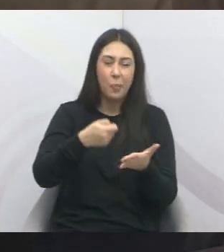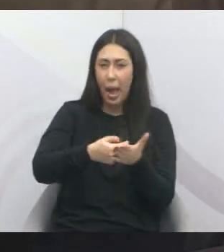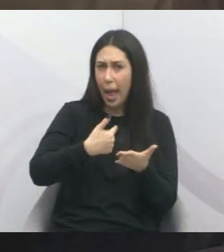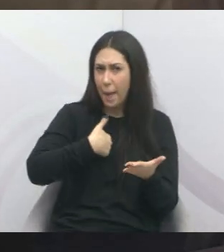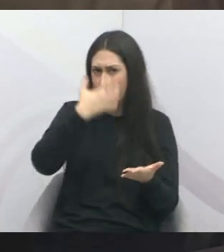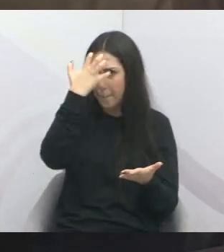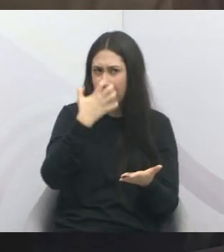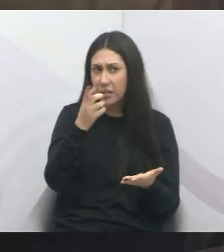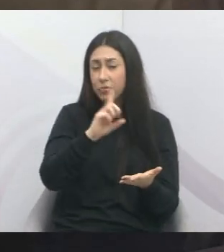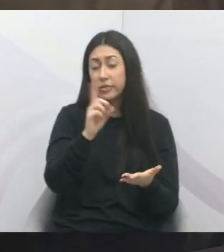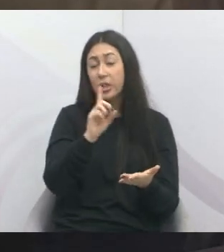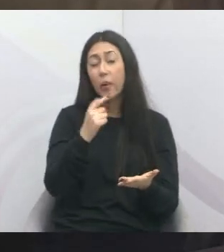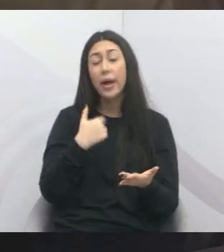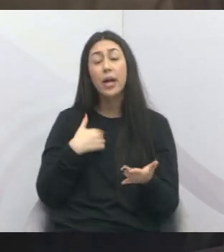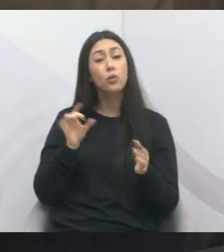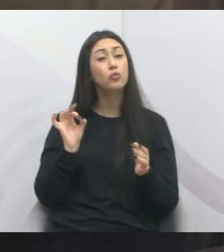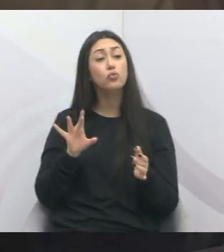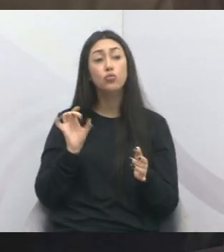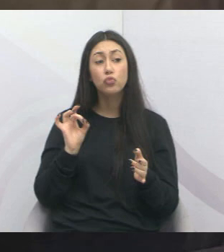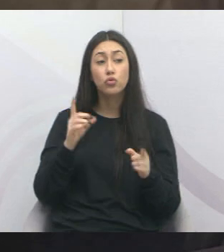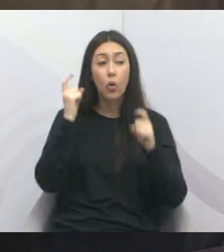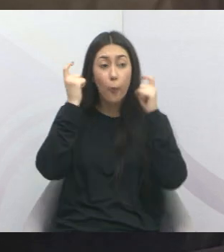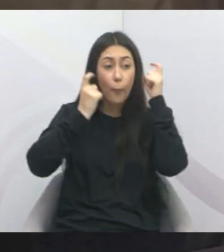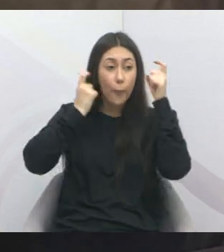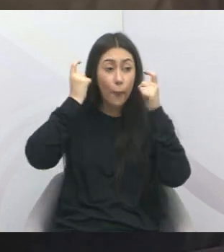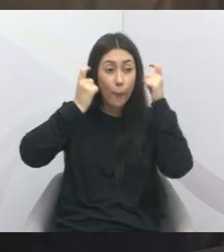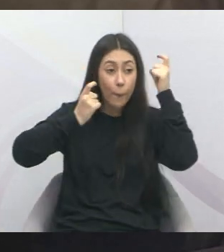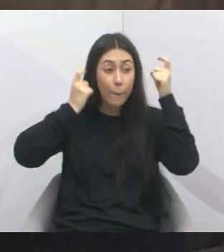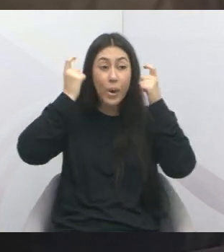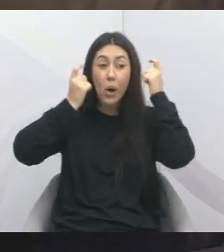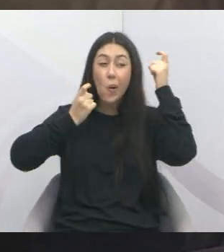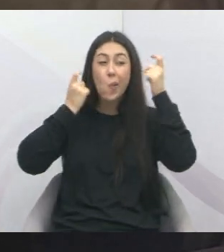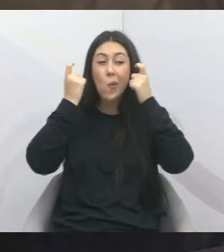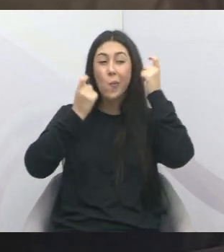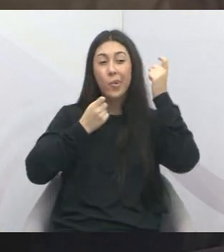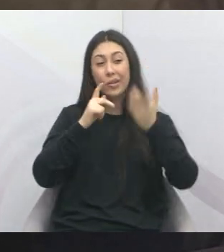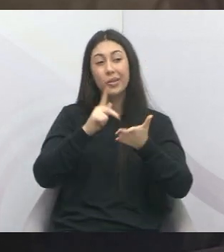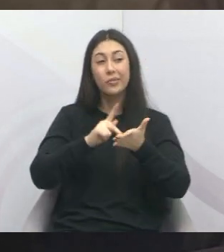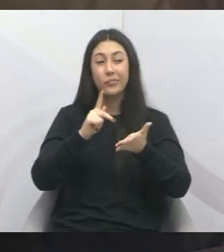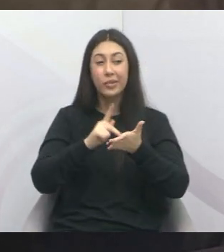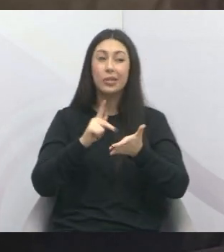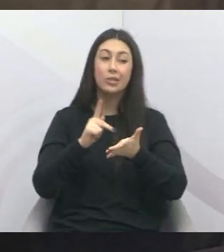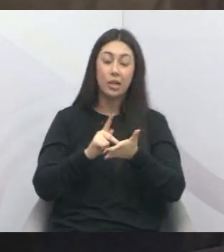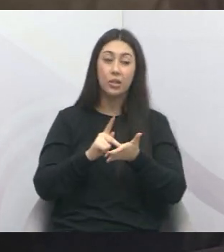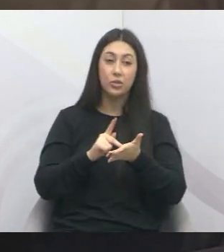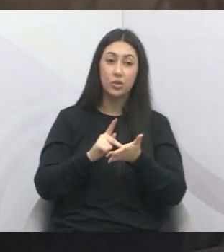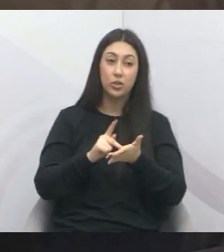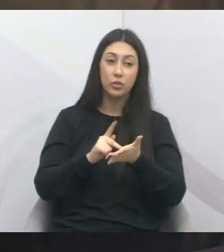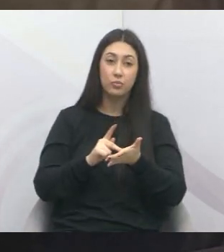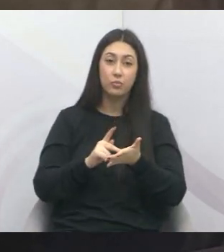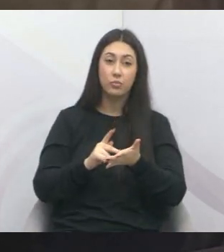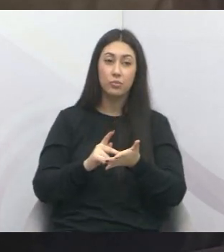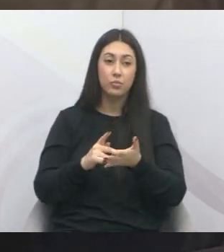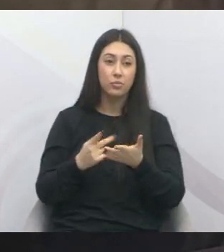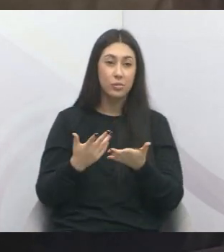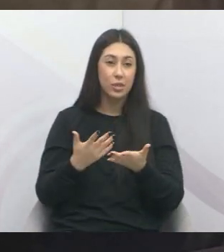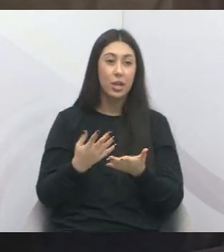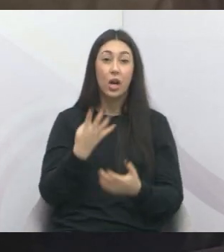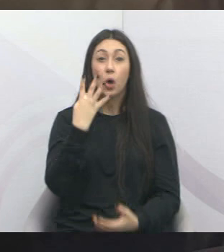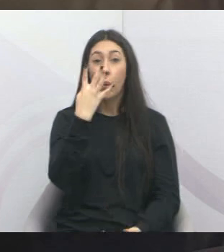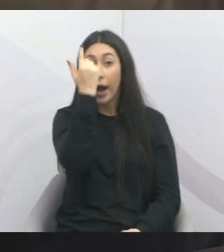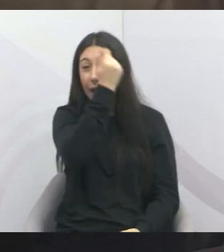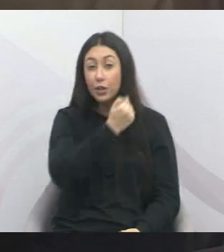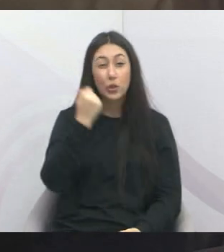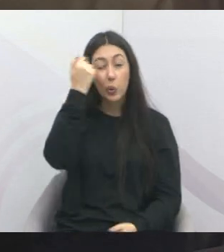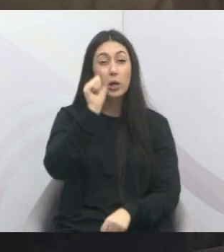bravo, eu estou simplesmente preocupado com a realidade lá fora, de 4 horas, 6 horas, 9 horas de